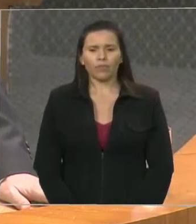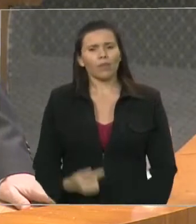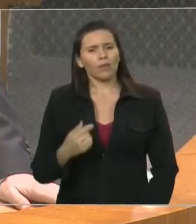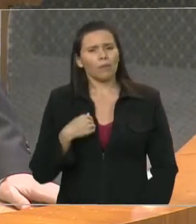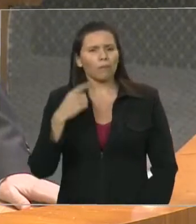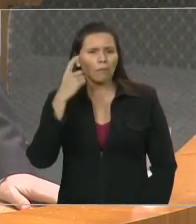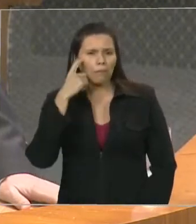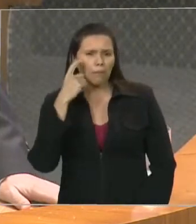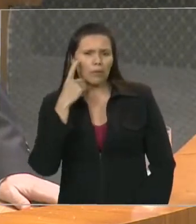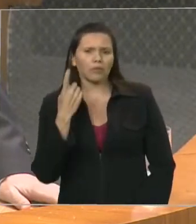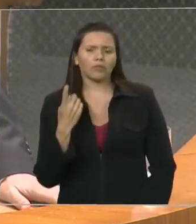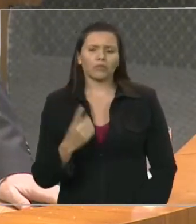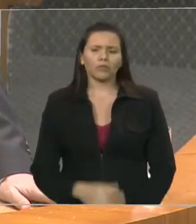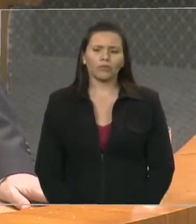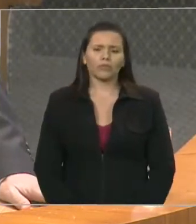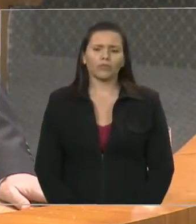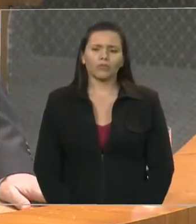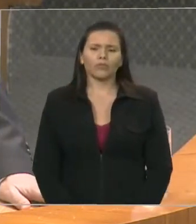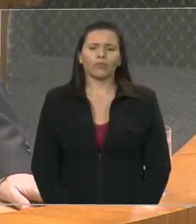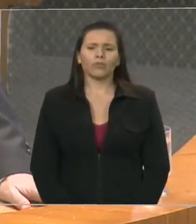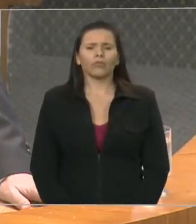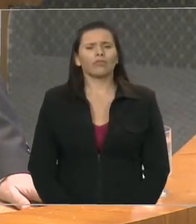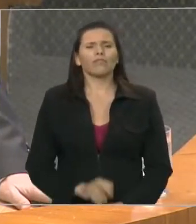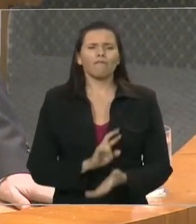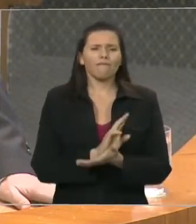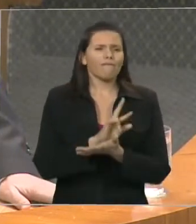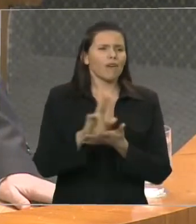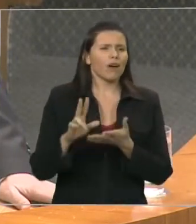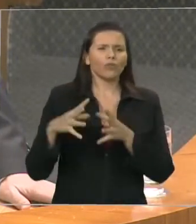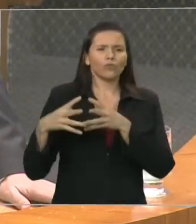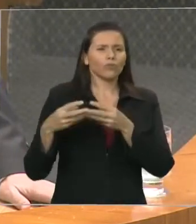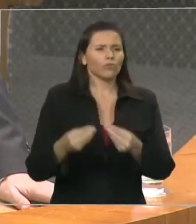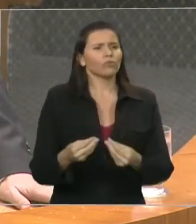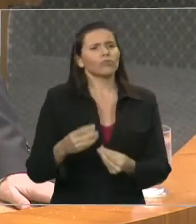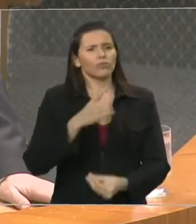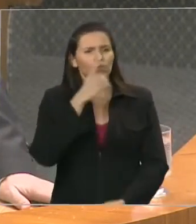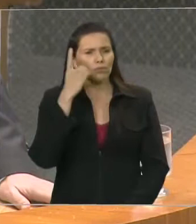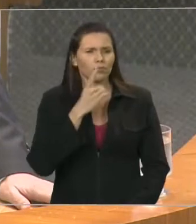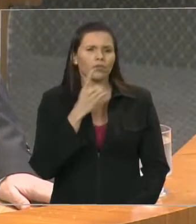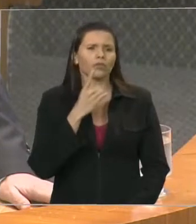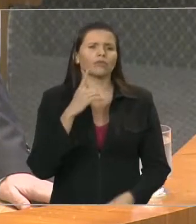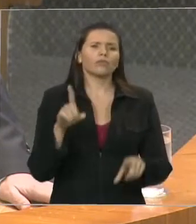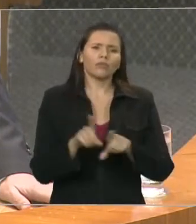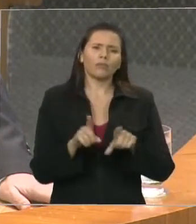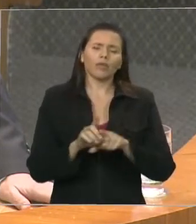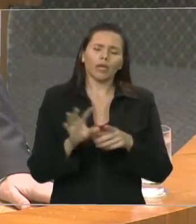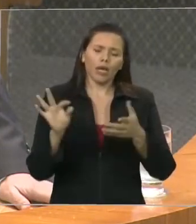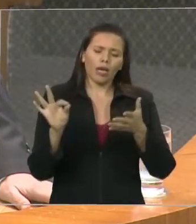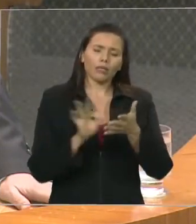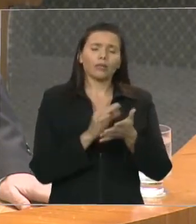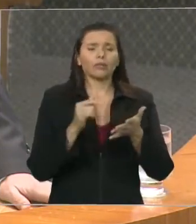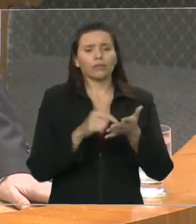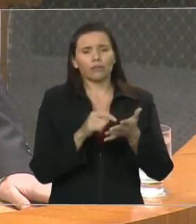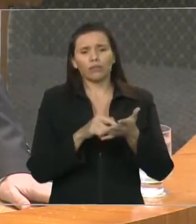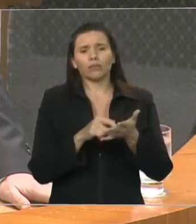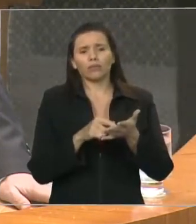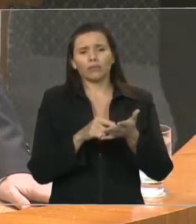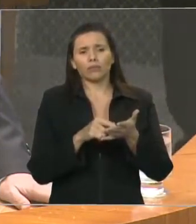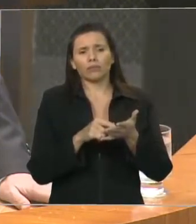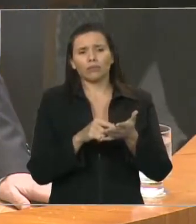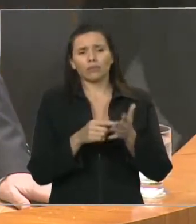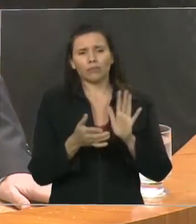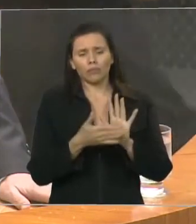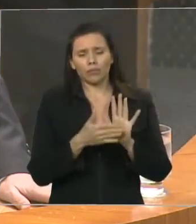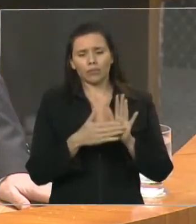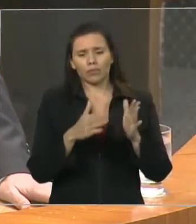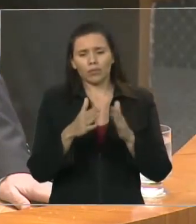a assinatura, inclusive, de vários deputados da base do governo. Porque entendo que esse é um assunto que não diz respeito